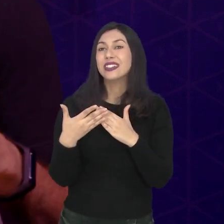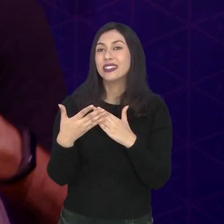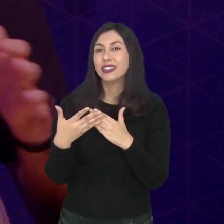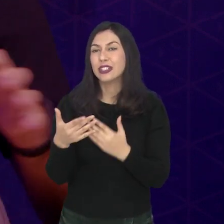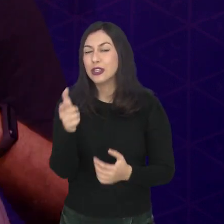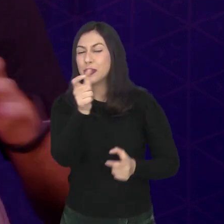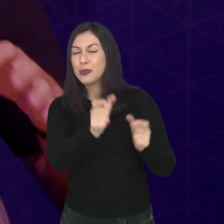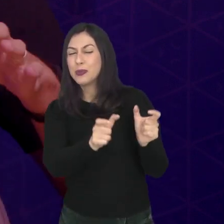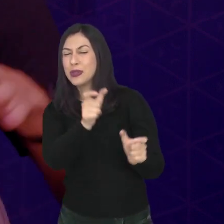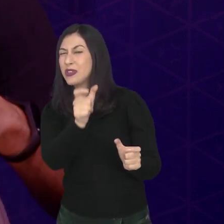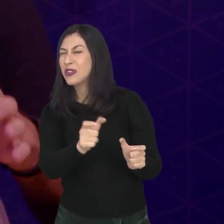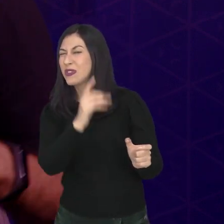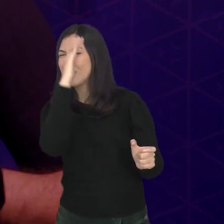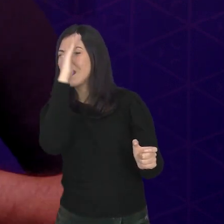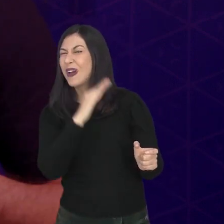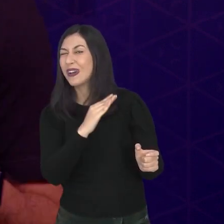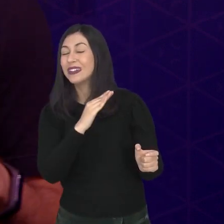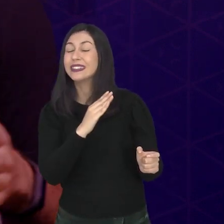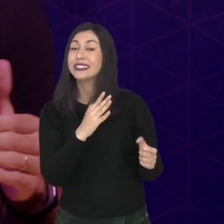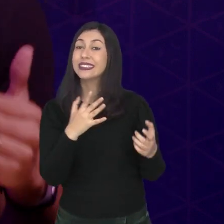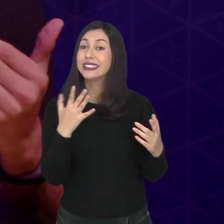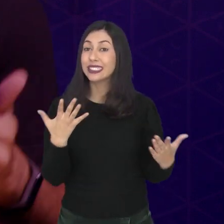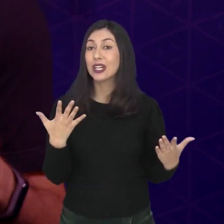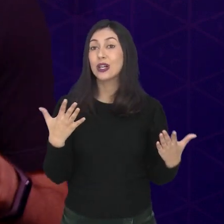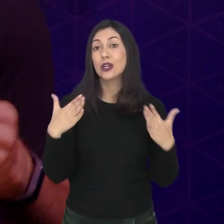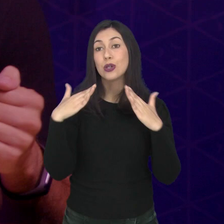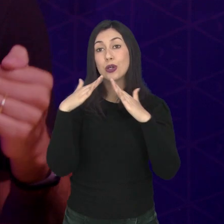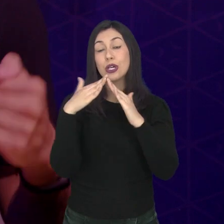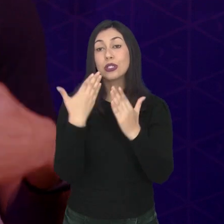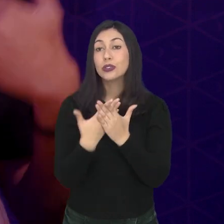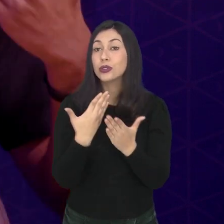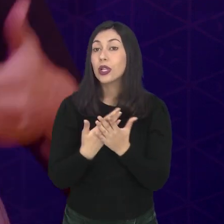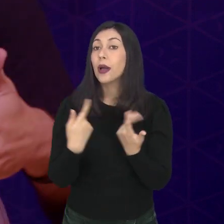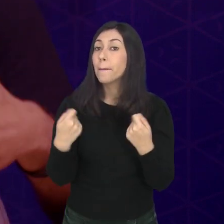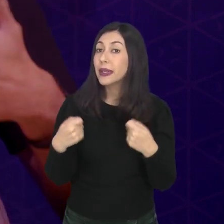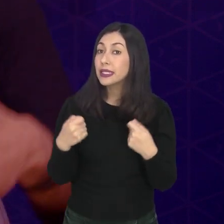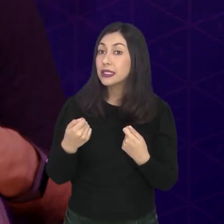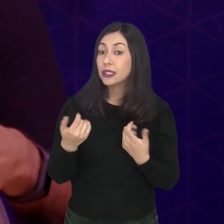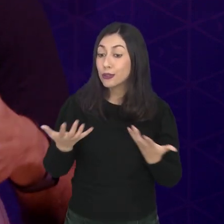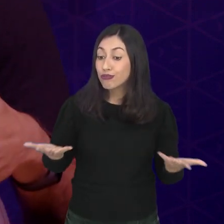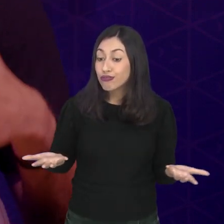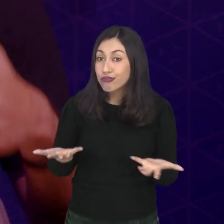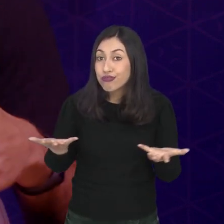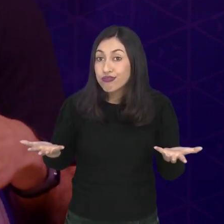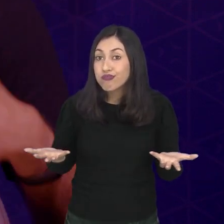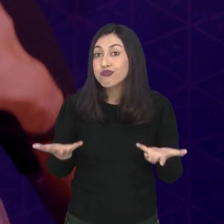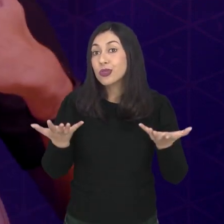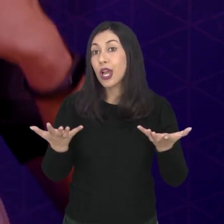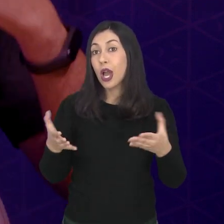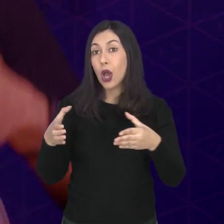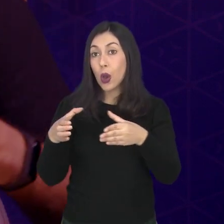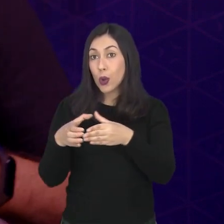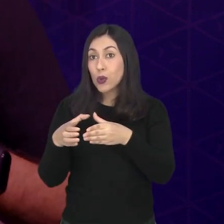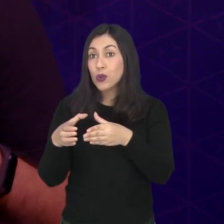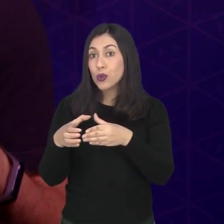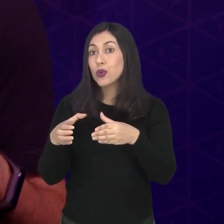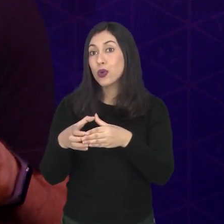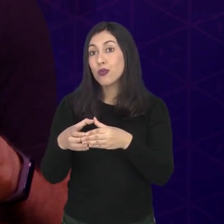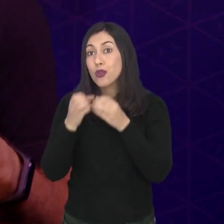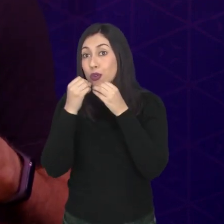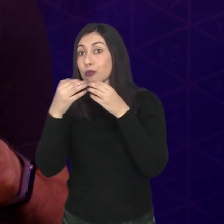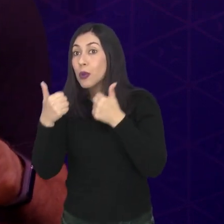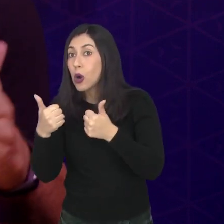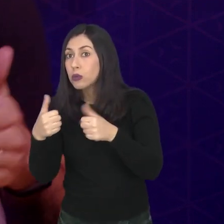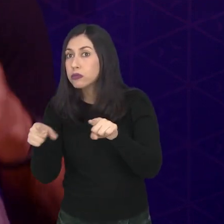De alguns valentões. Então, assim, as escolas, elas têm que intervir nos grupos de valentões,